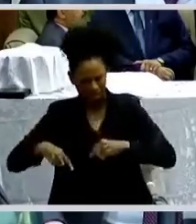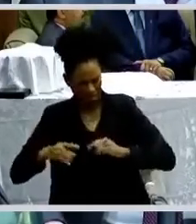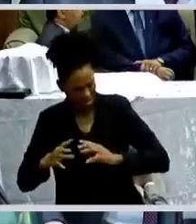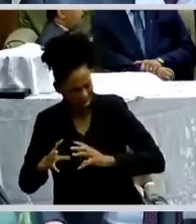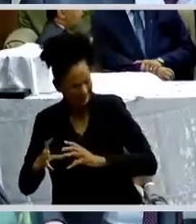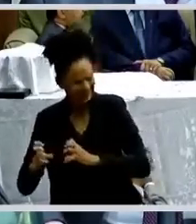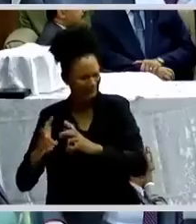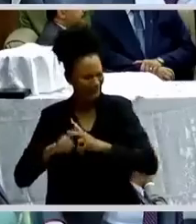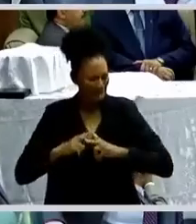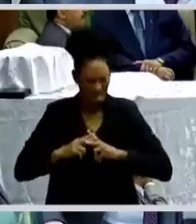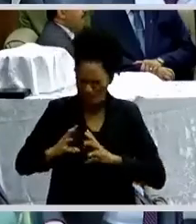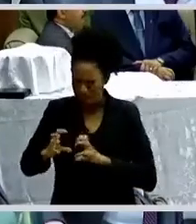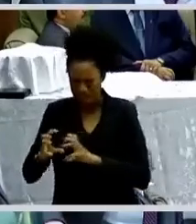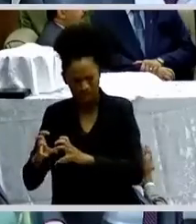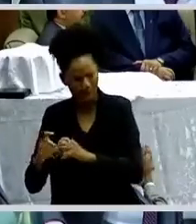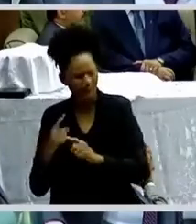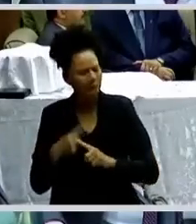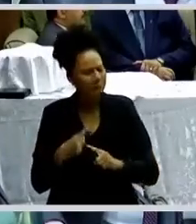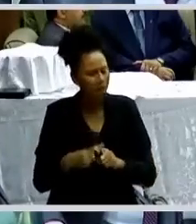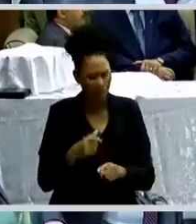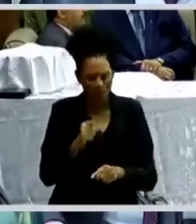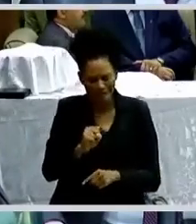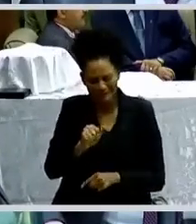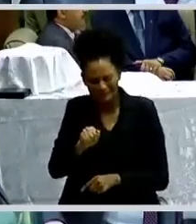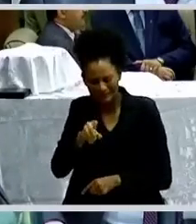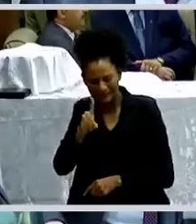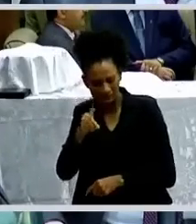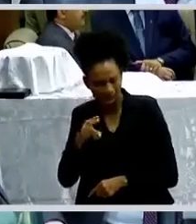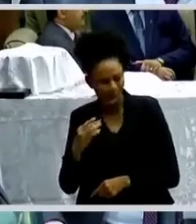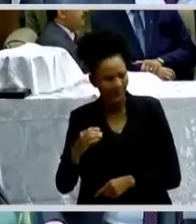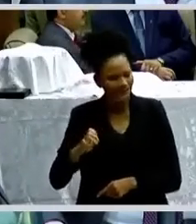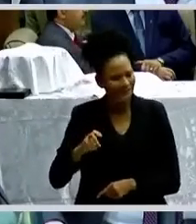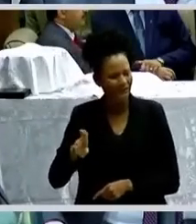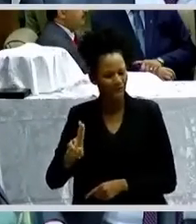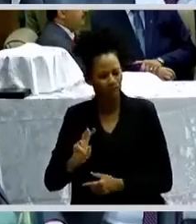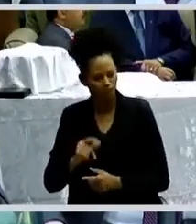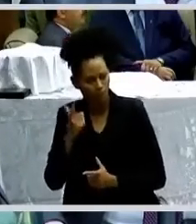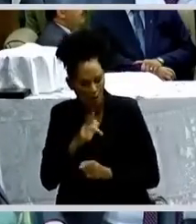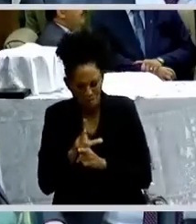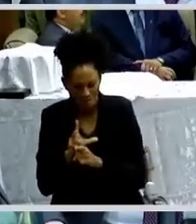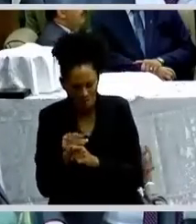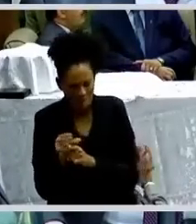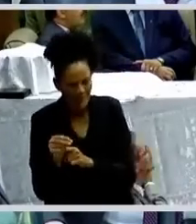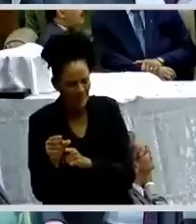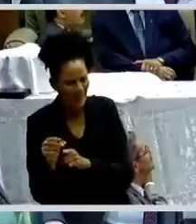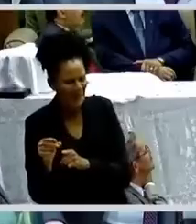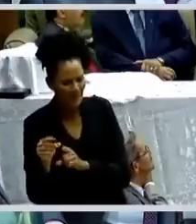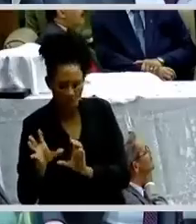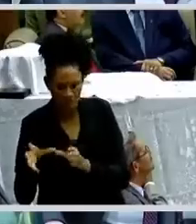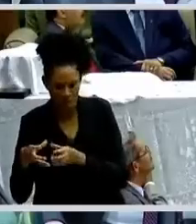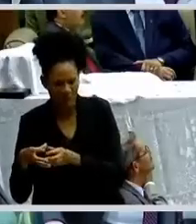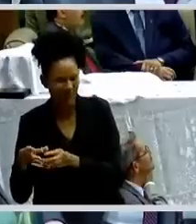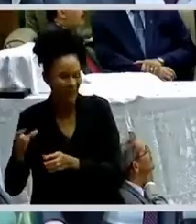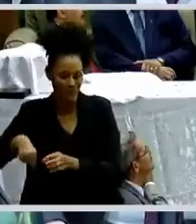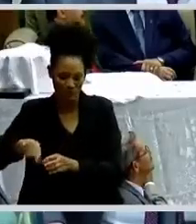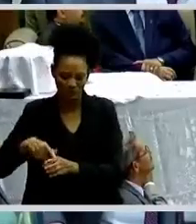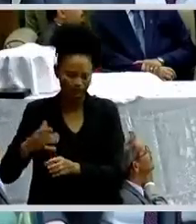seja, porque os saduceus prevaleciam? Porque ele era composto da classe